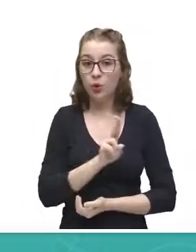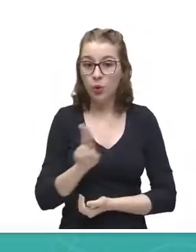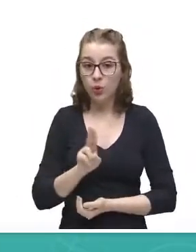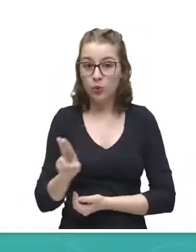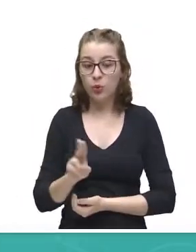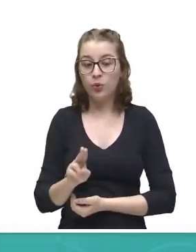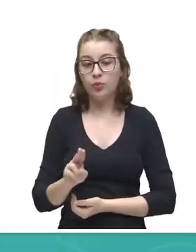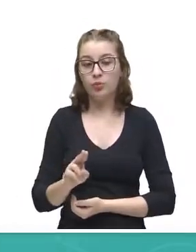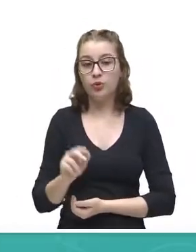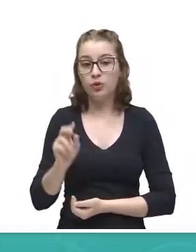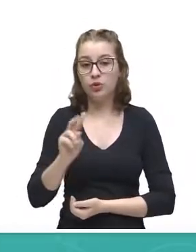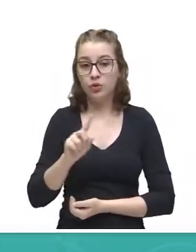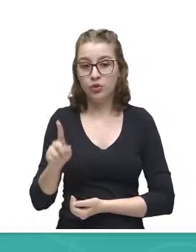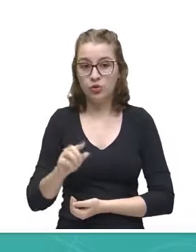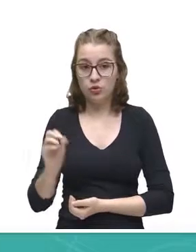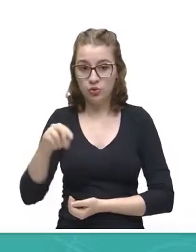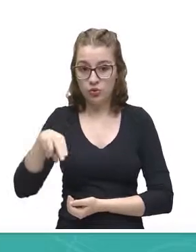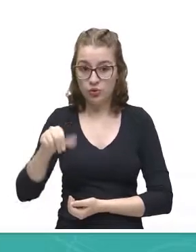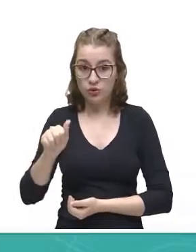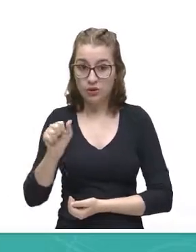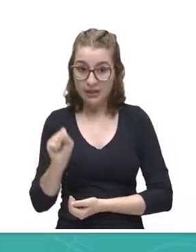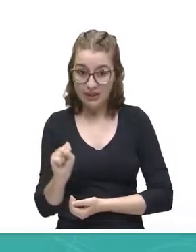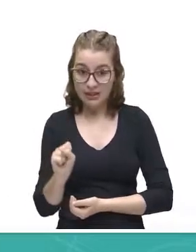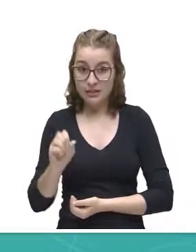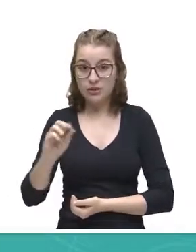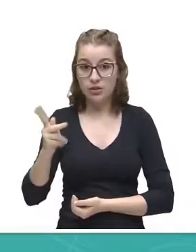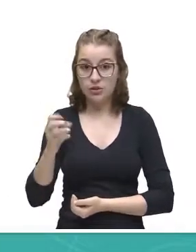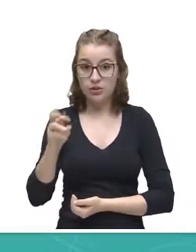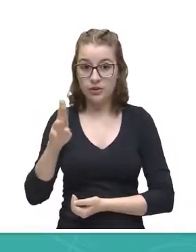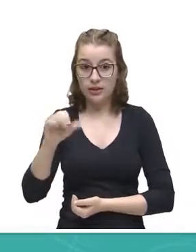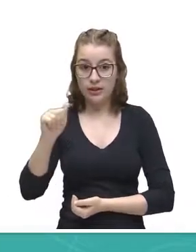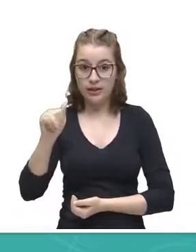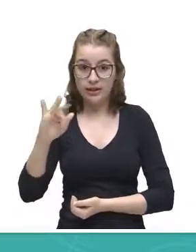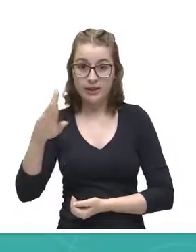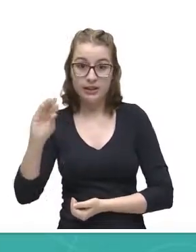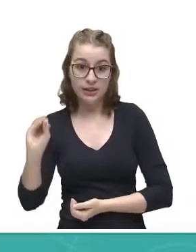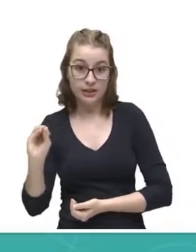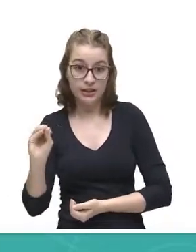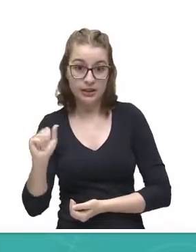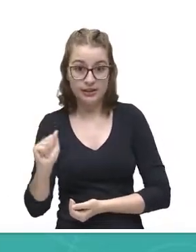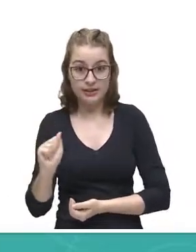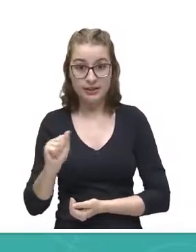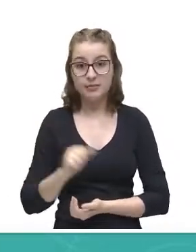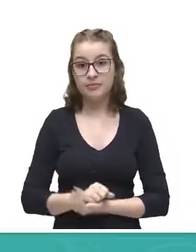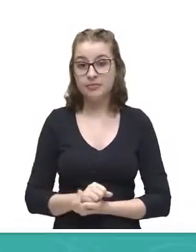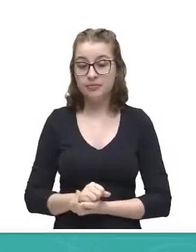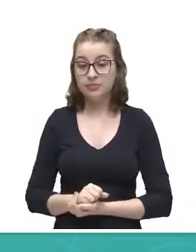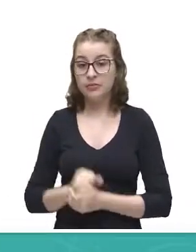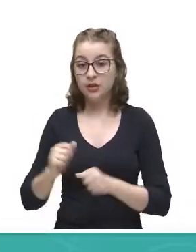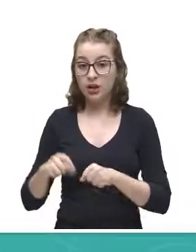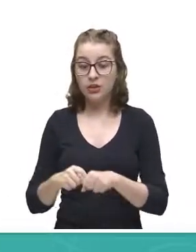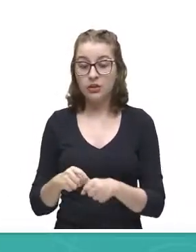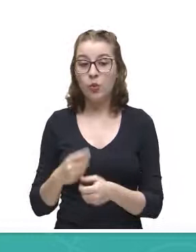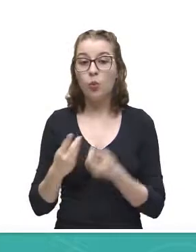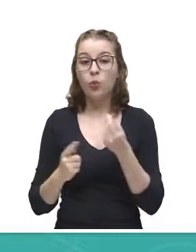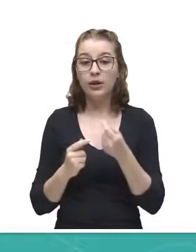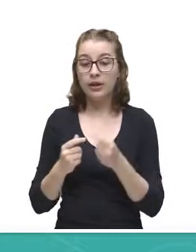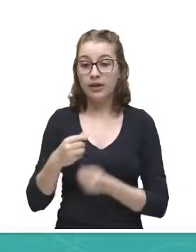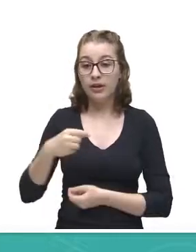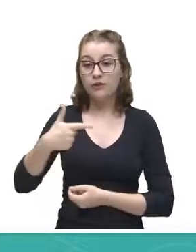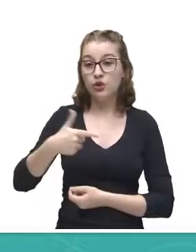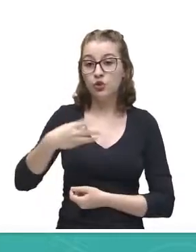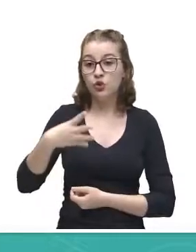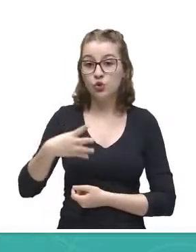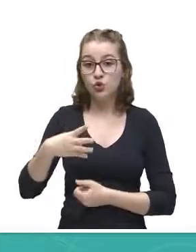de zonas horárias e são áreas que vai ter aí 24